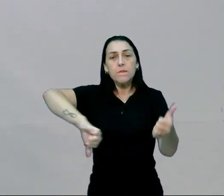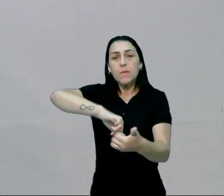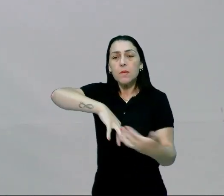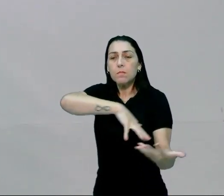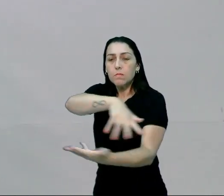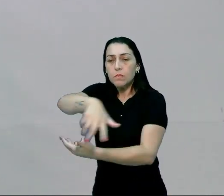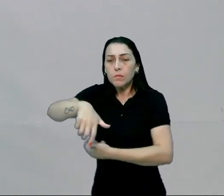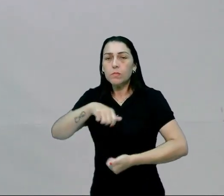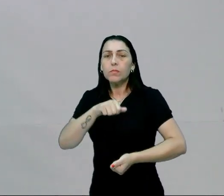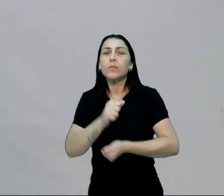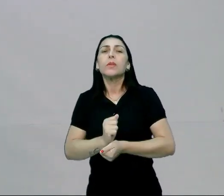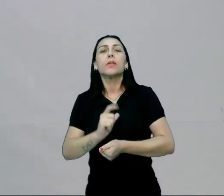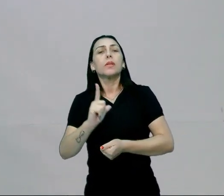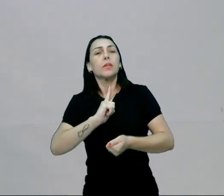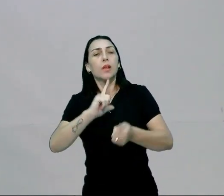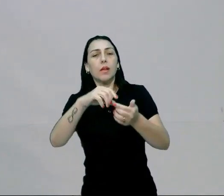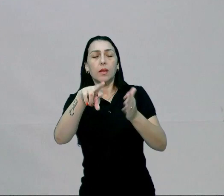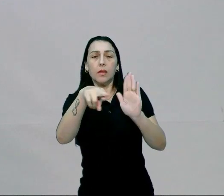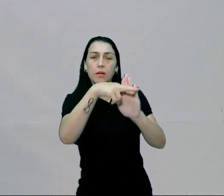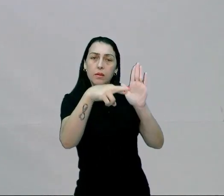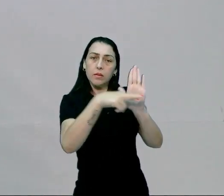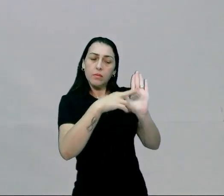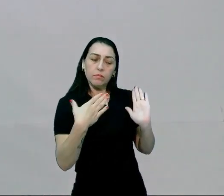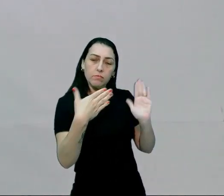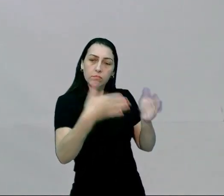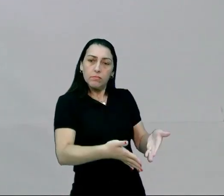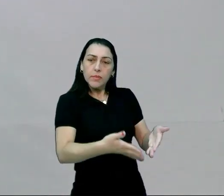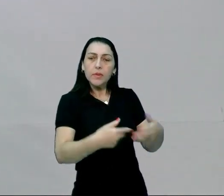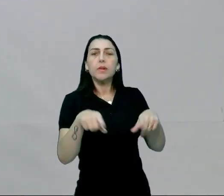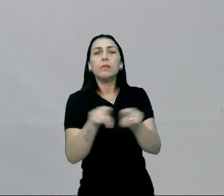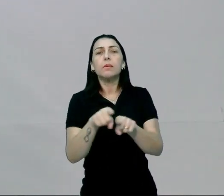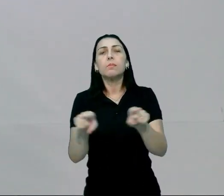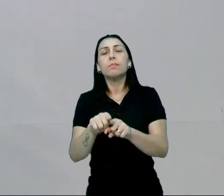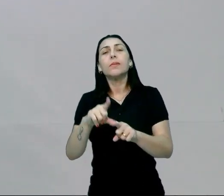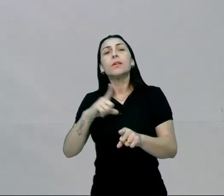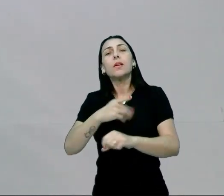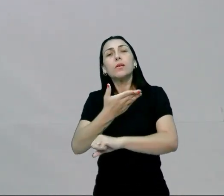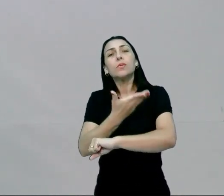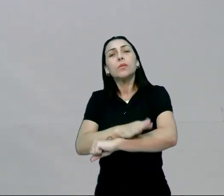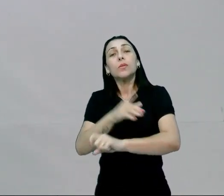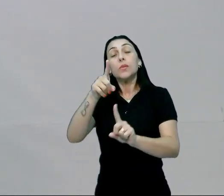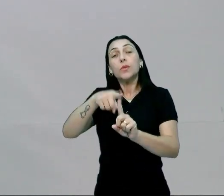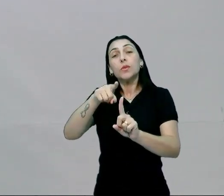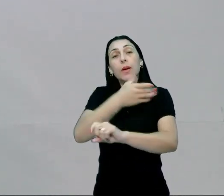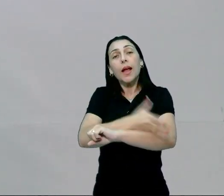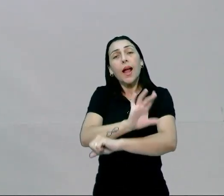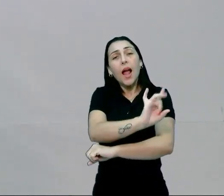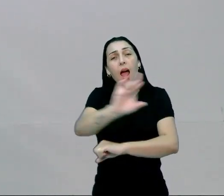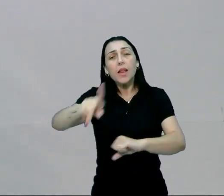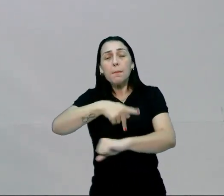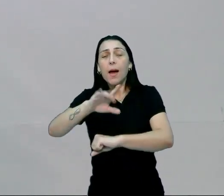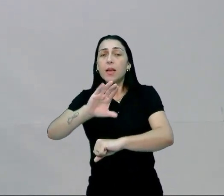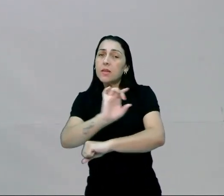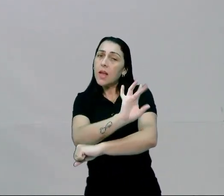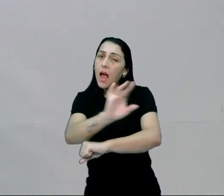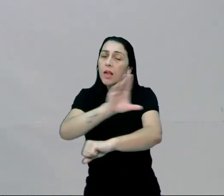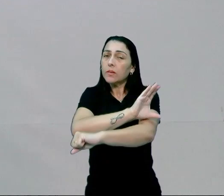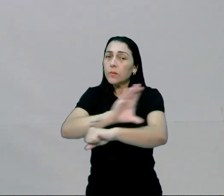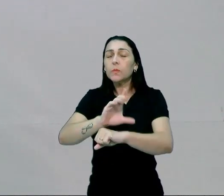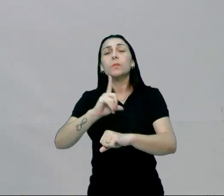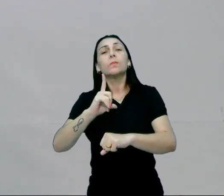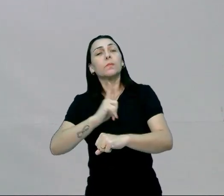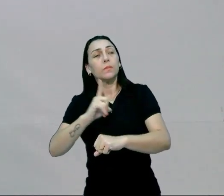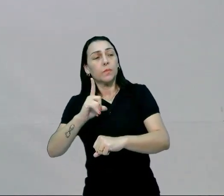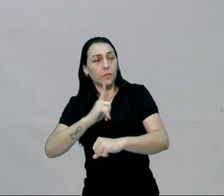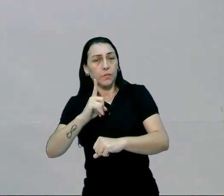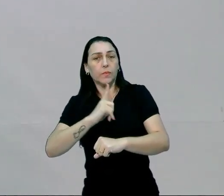mundial, justamente por ter a regulamentação ali direcionada. Além disso, tem os tipos de práticas, cada país, cada cultura tem aquilo